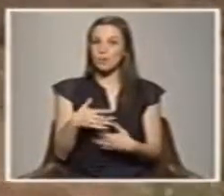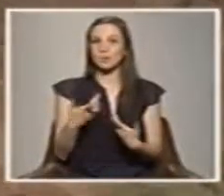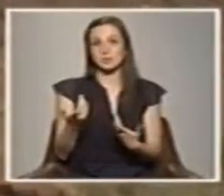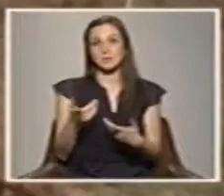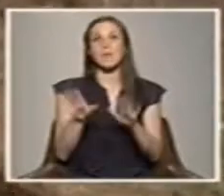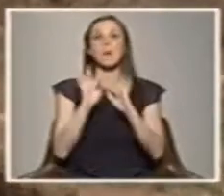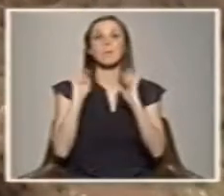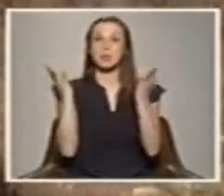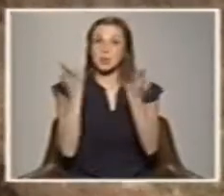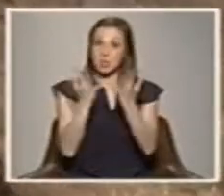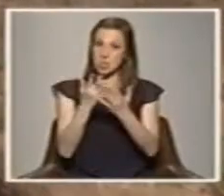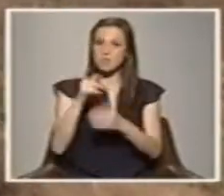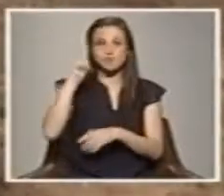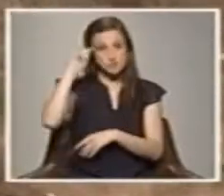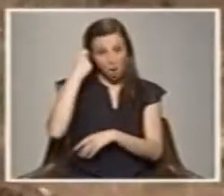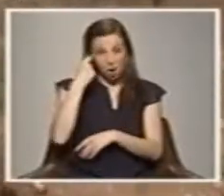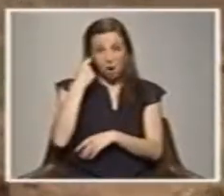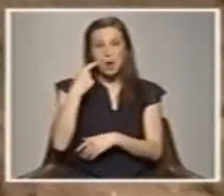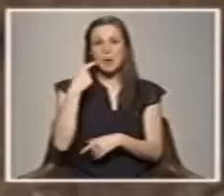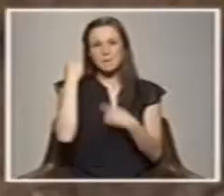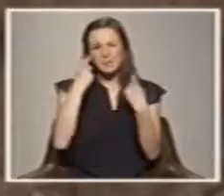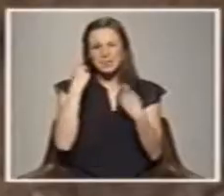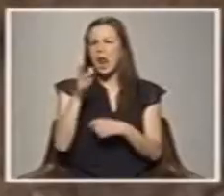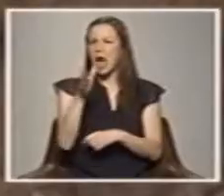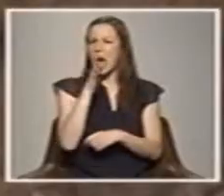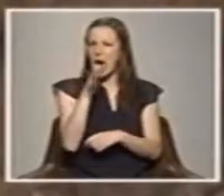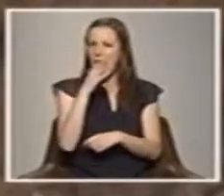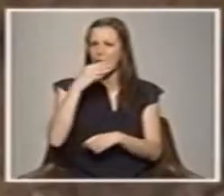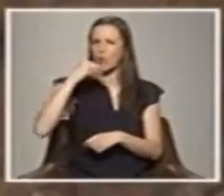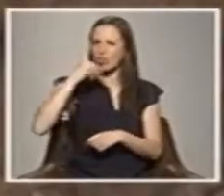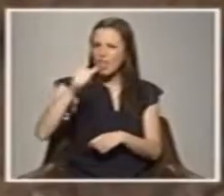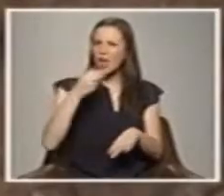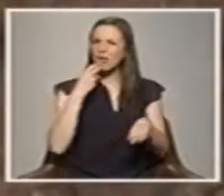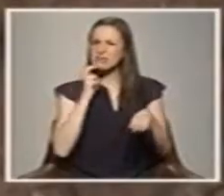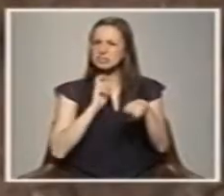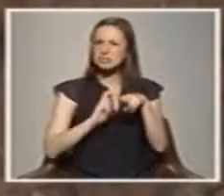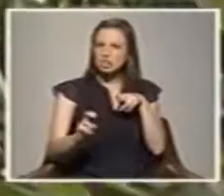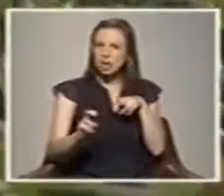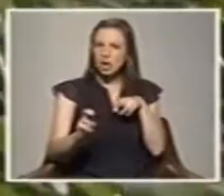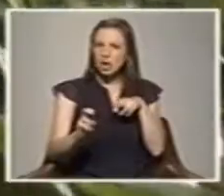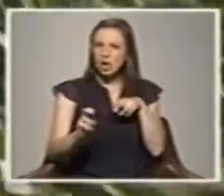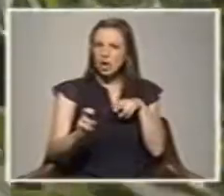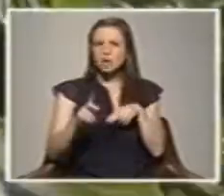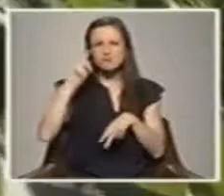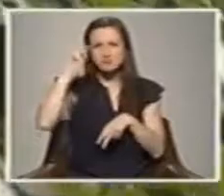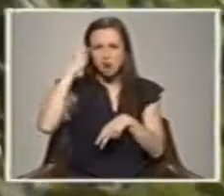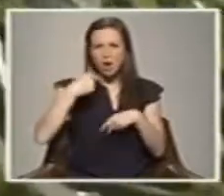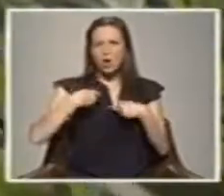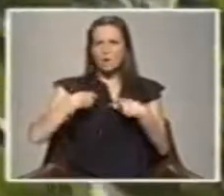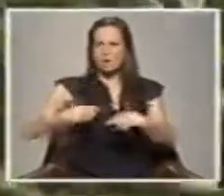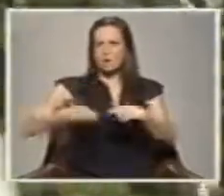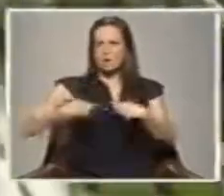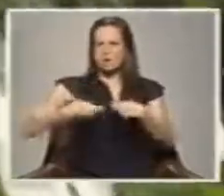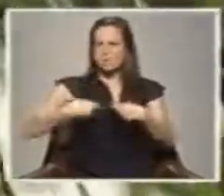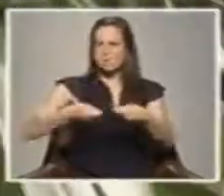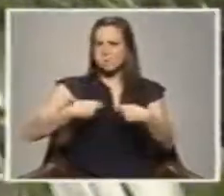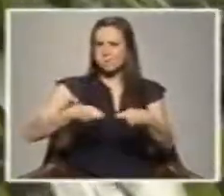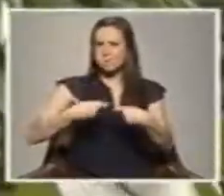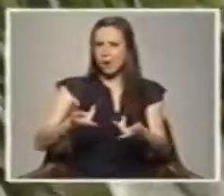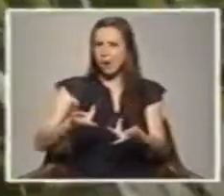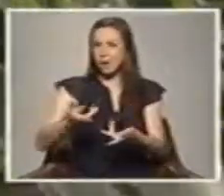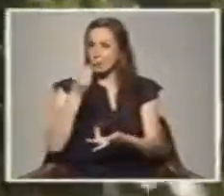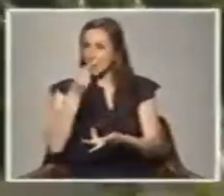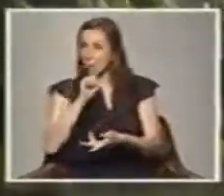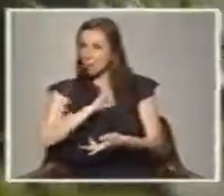ambiental. Já pensou nos bens, como a água, o solo, a energia, desperdiçados para produzir o que nos chega ao prato? Sabia,